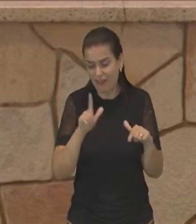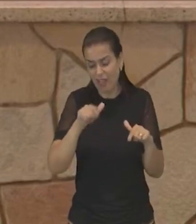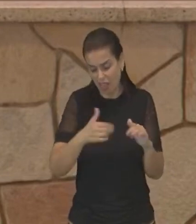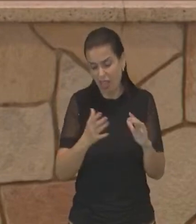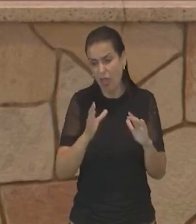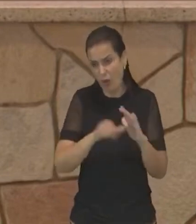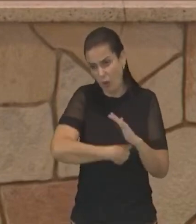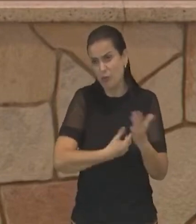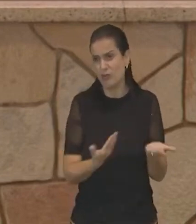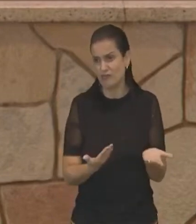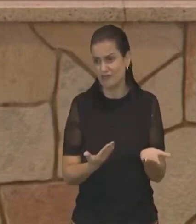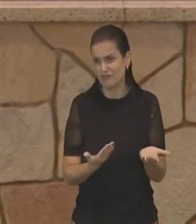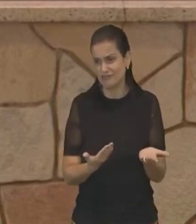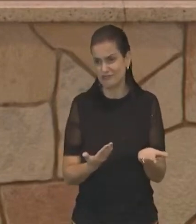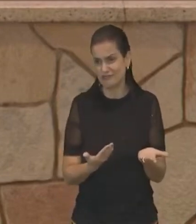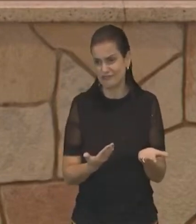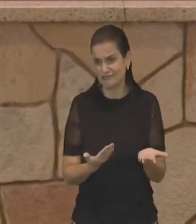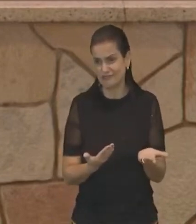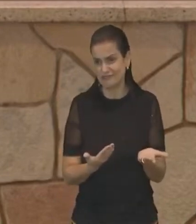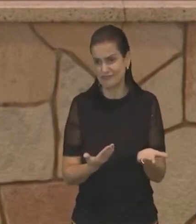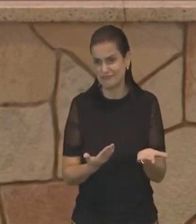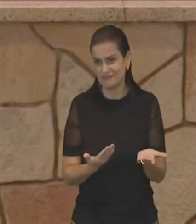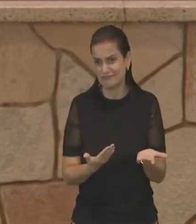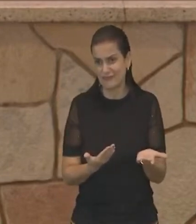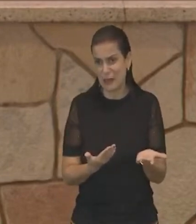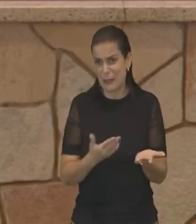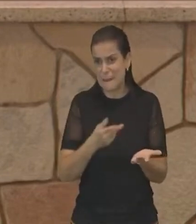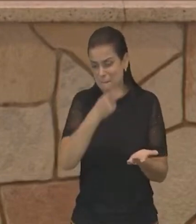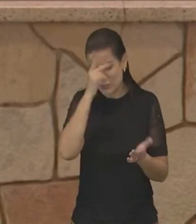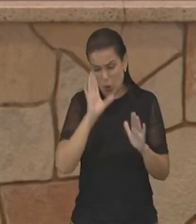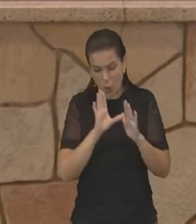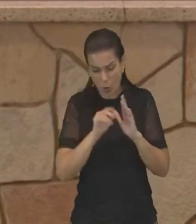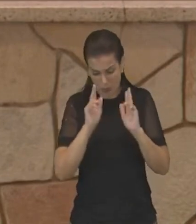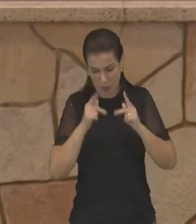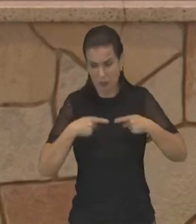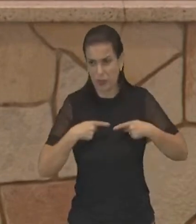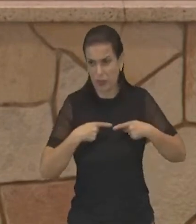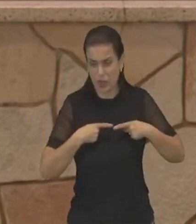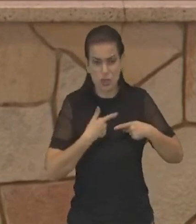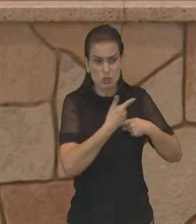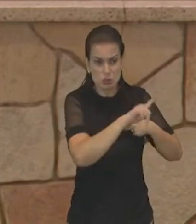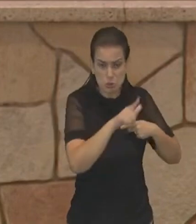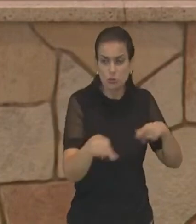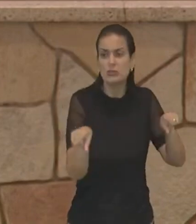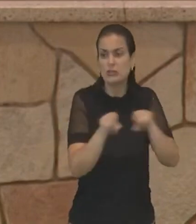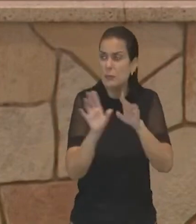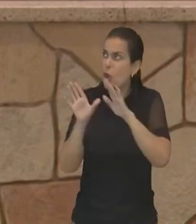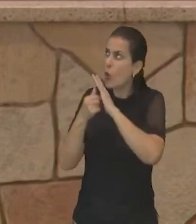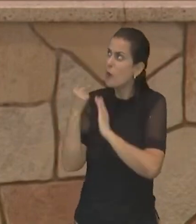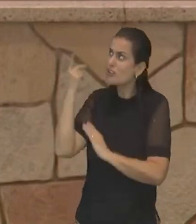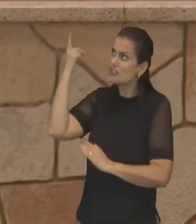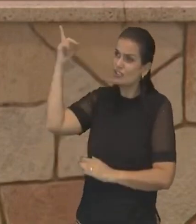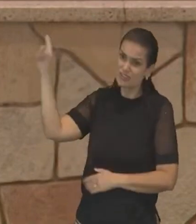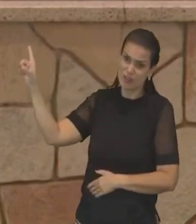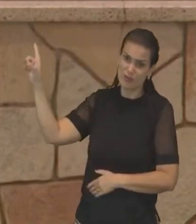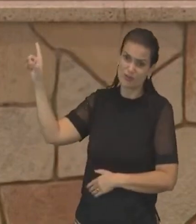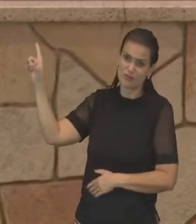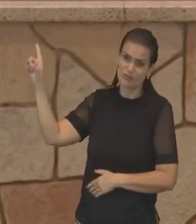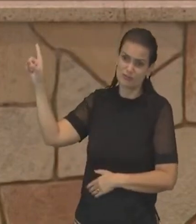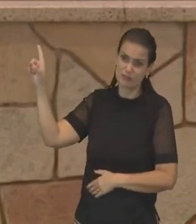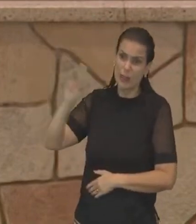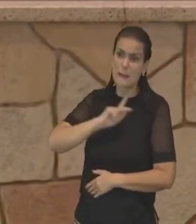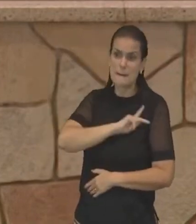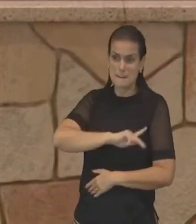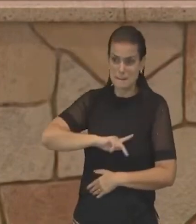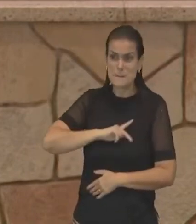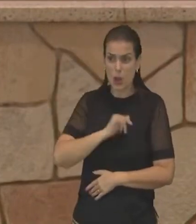afirma que não trabalha, que não coma também. Ele rouba de si mesmo, dos outros e rouba de Deus também. O próprio apóstolo